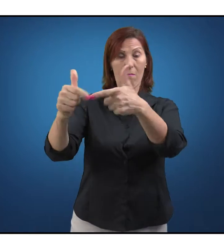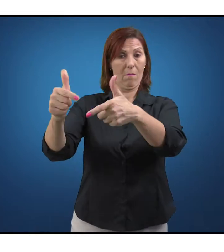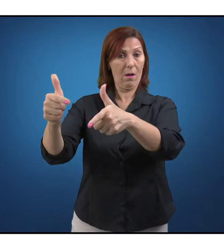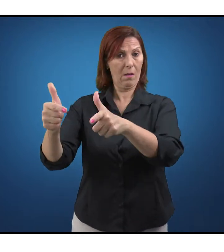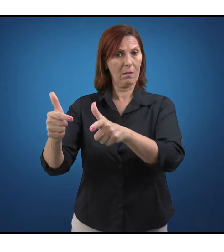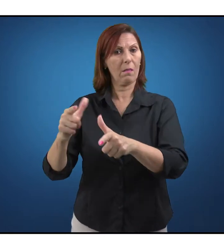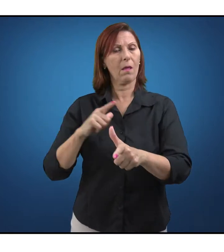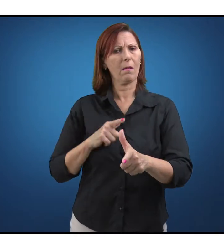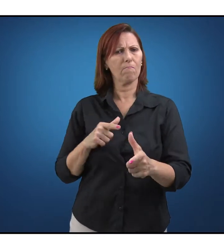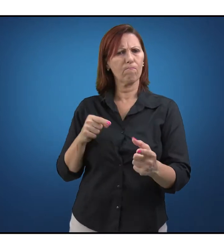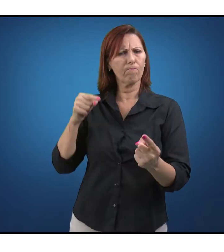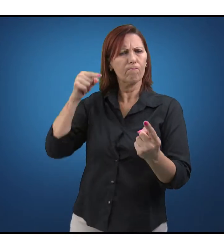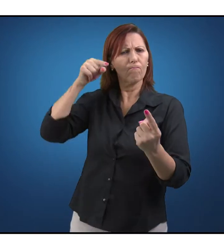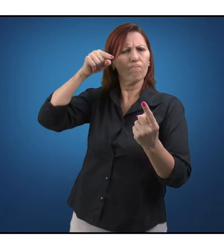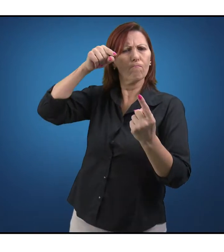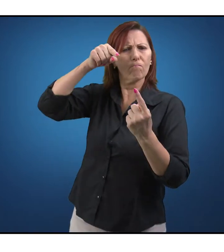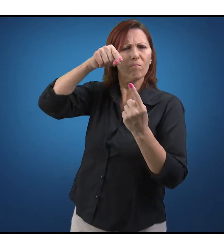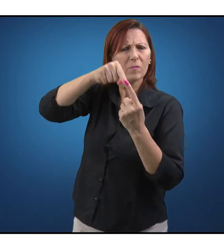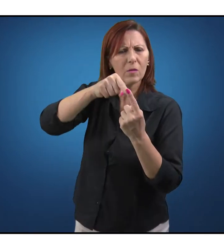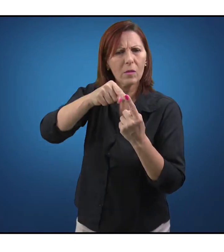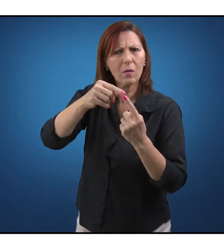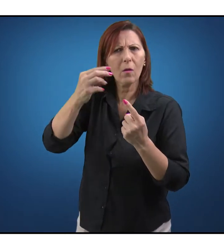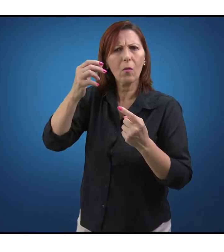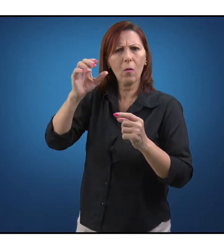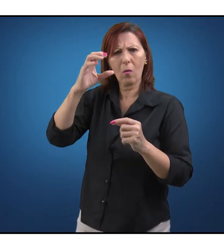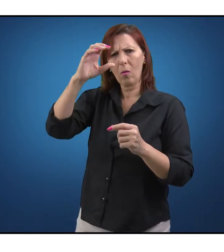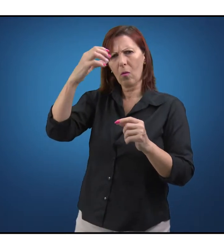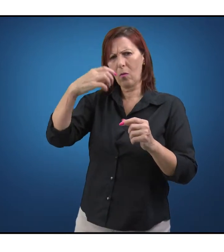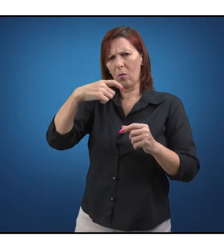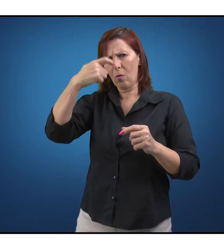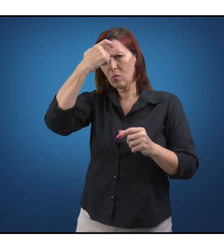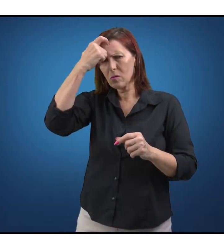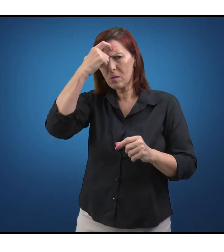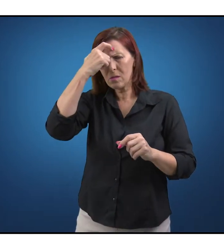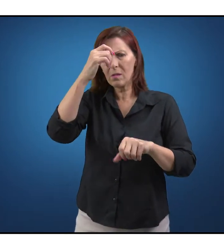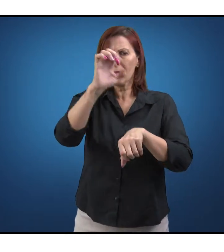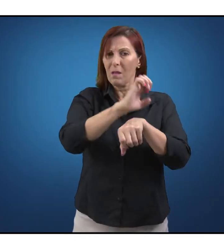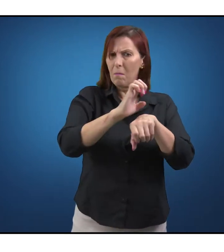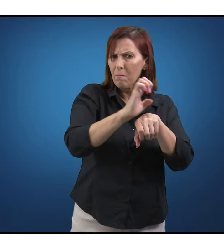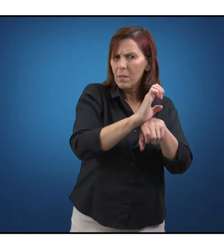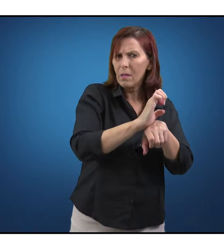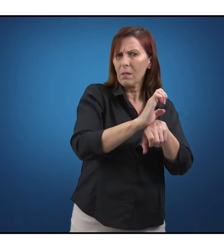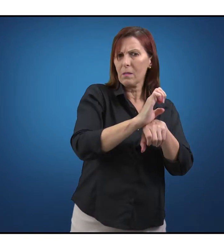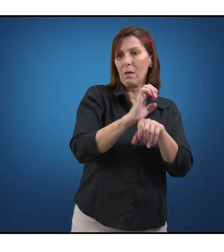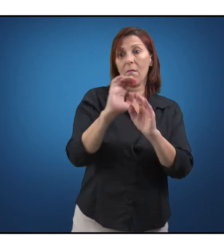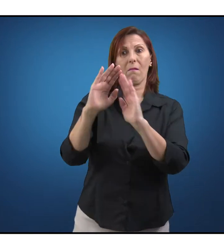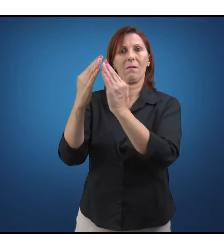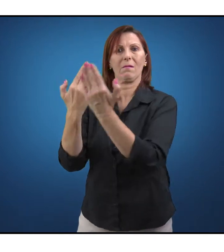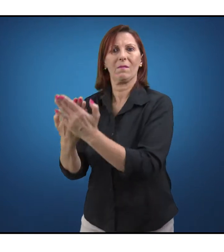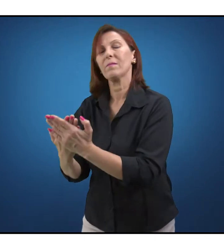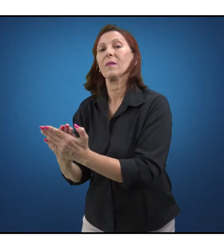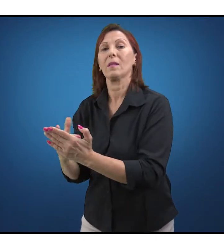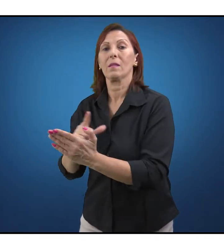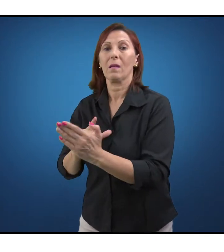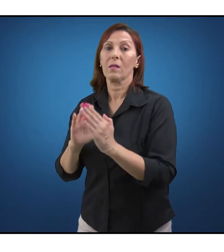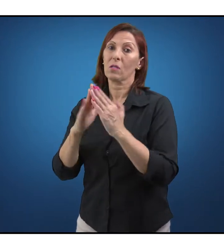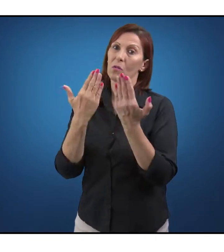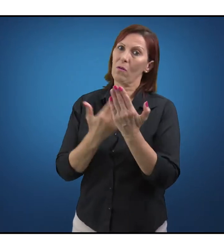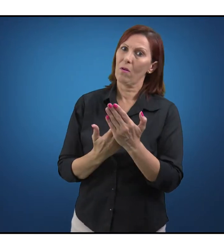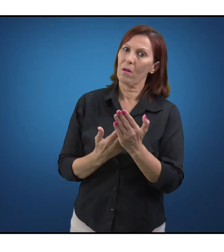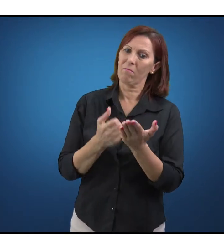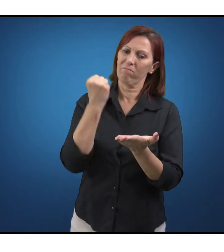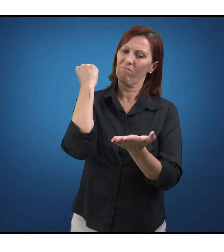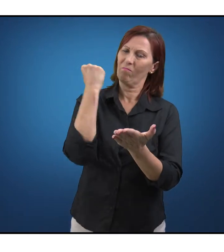há uma fusão dos conceitos de empresa para com a escola. Então nós chegamos a ter escolas com selos de